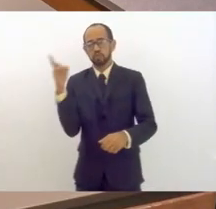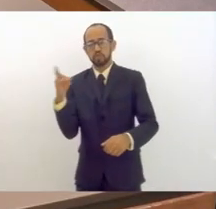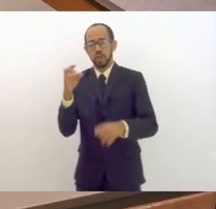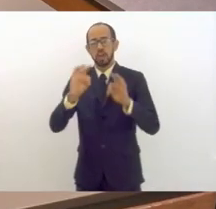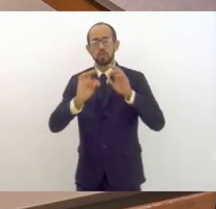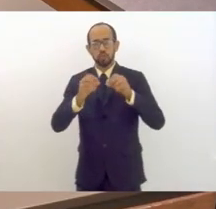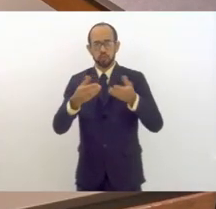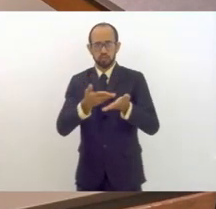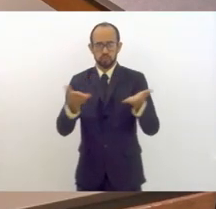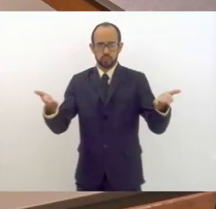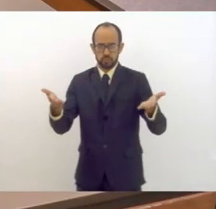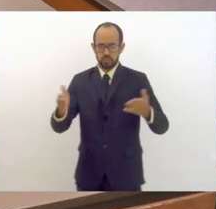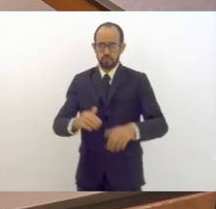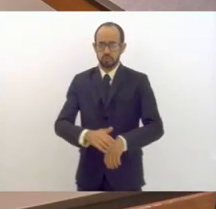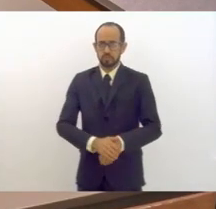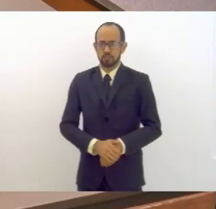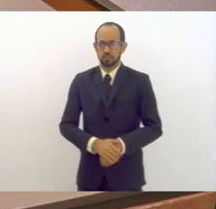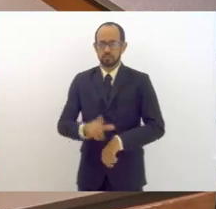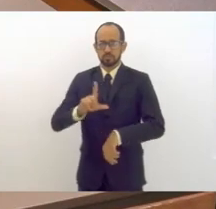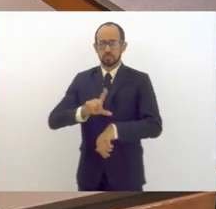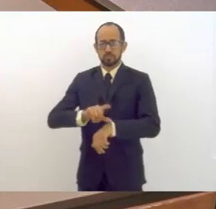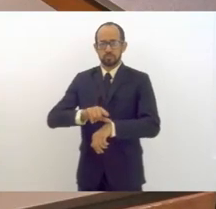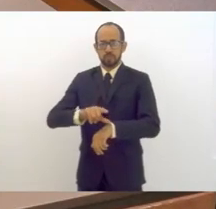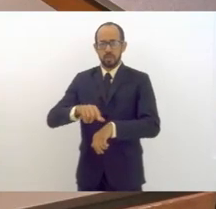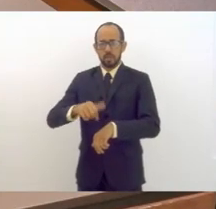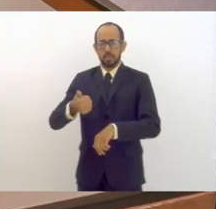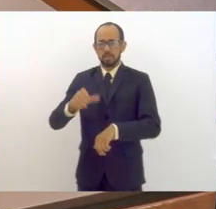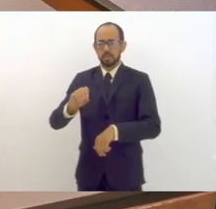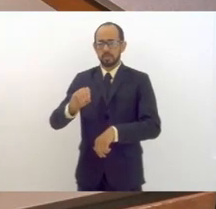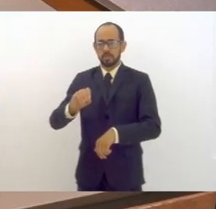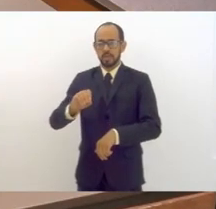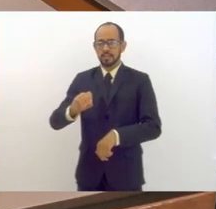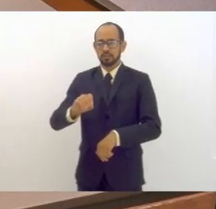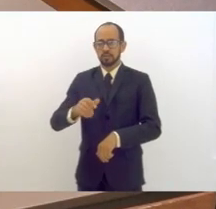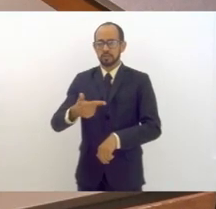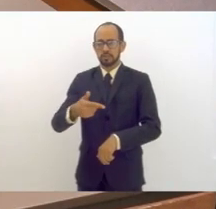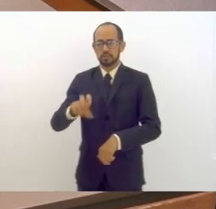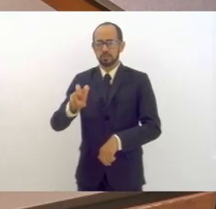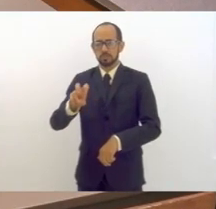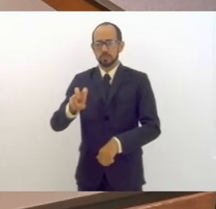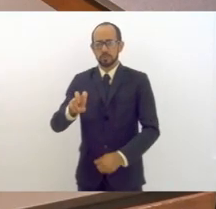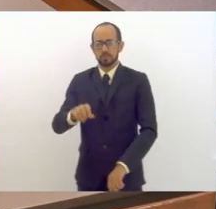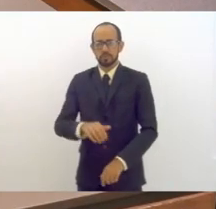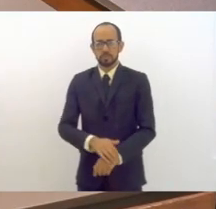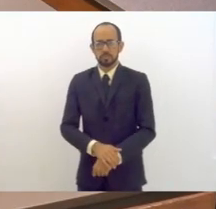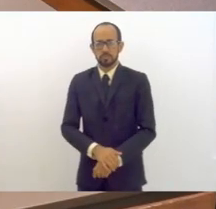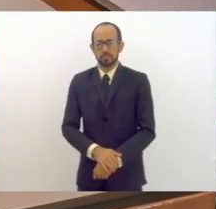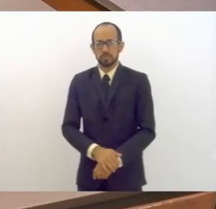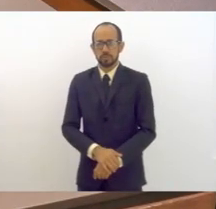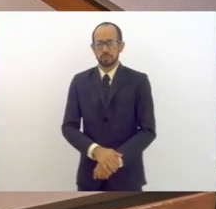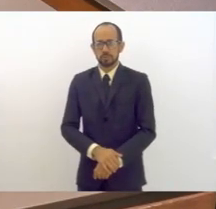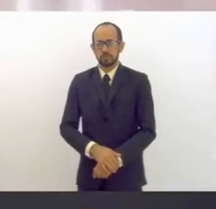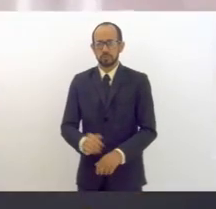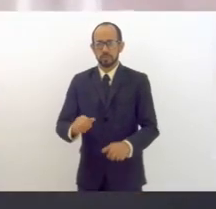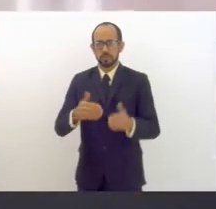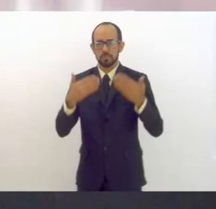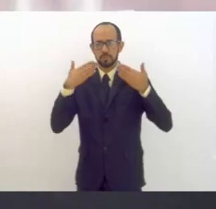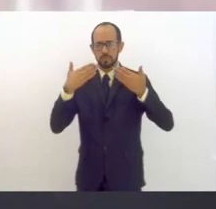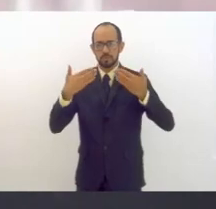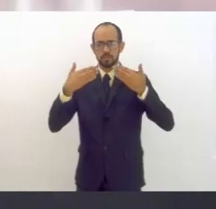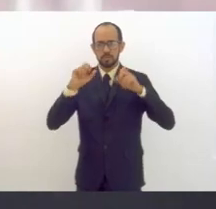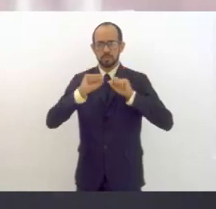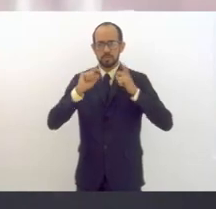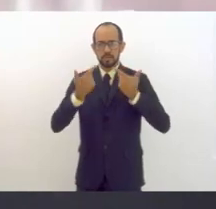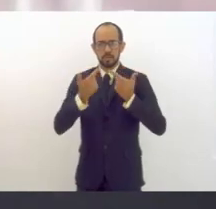e todas. Às 10 horas e 25 minutos, damos início à 14ª audiência pública da Comissão de Educação da Alerj, com o